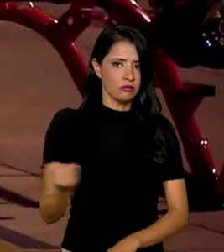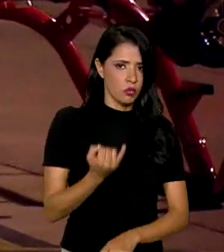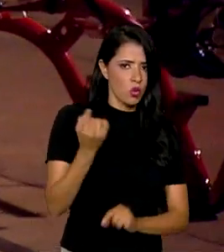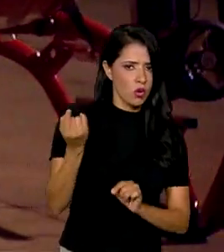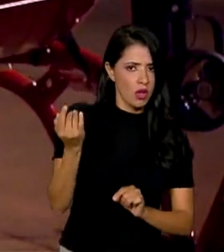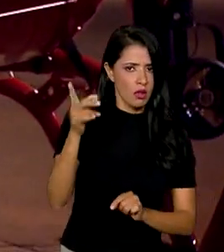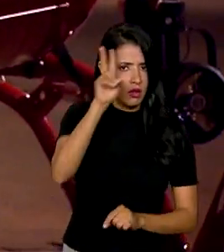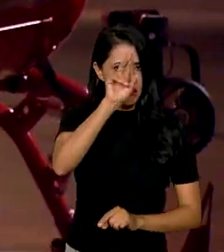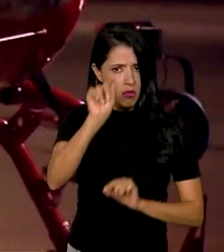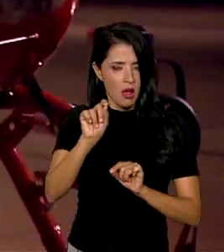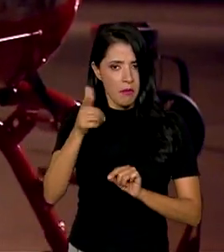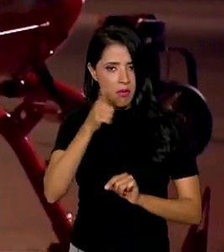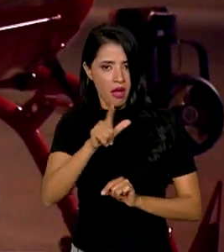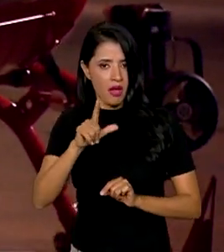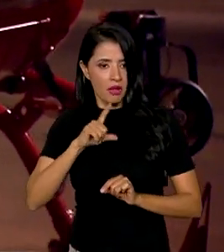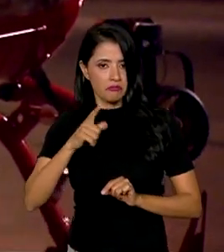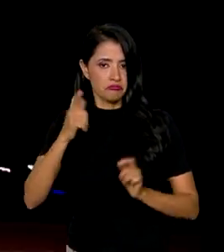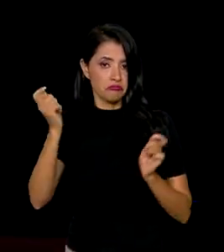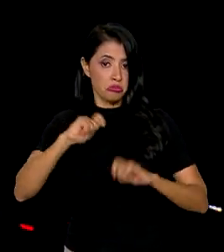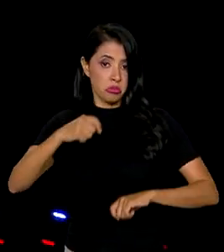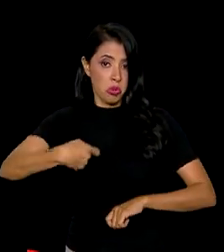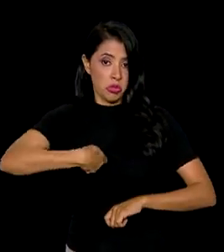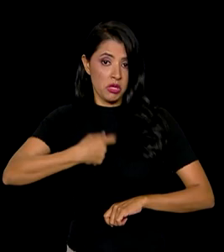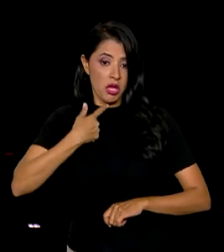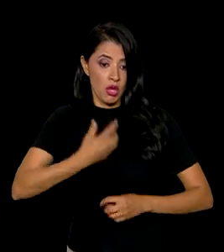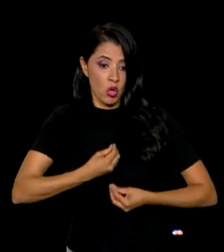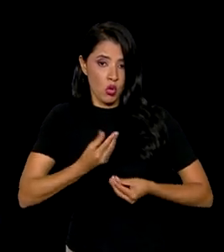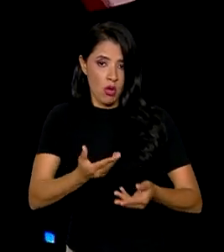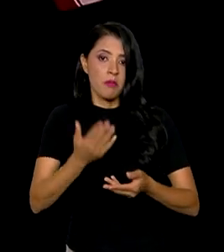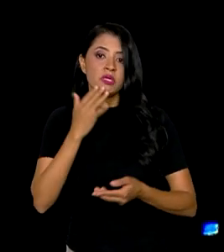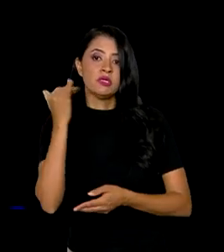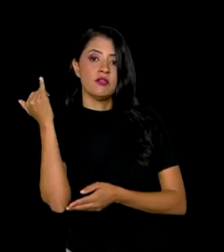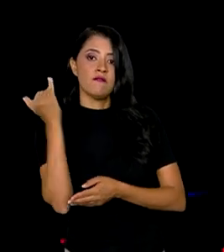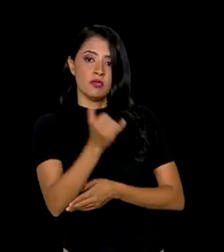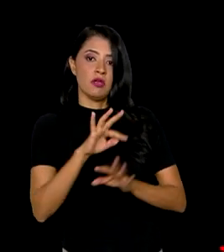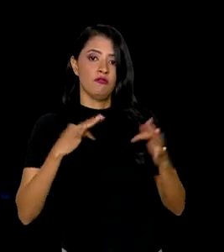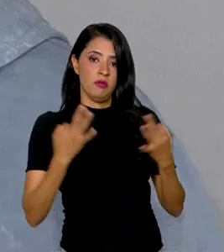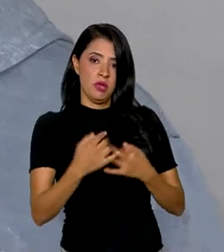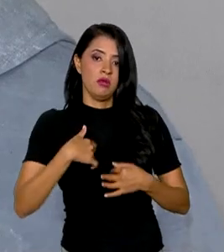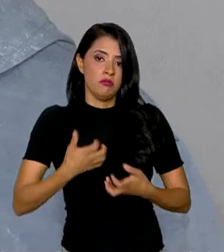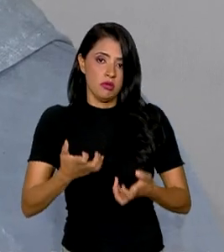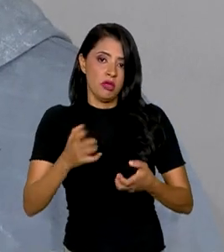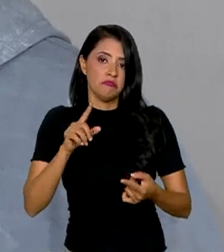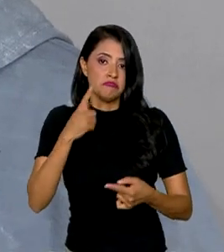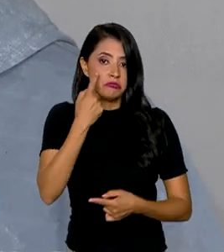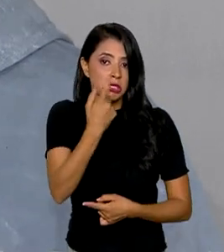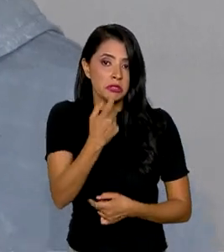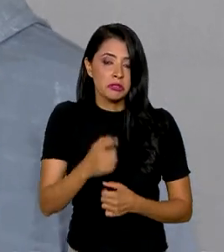tornar um doador é necessário comunicar a sua intenção Aos familiares